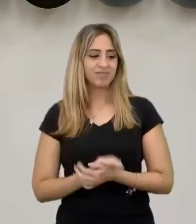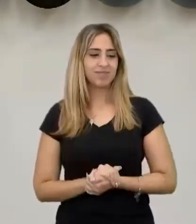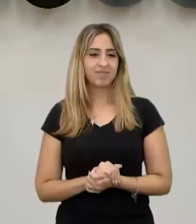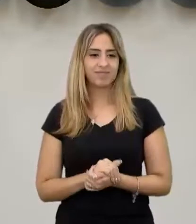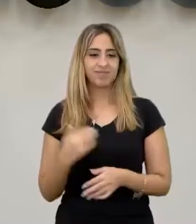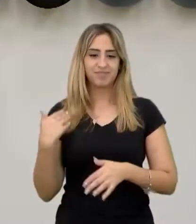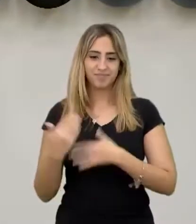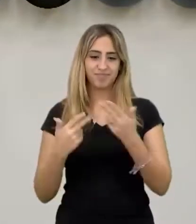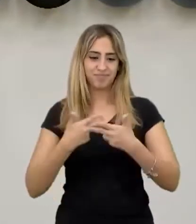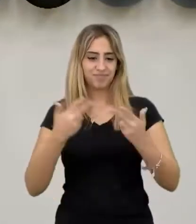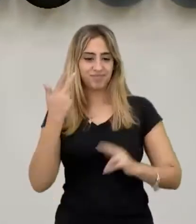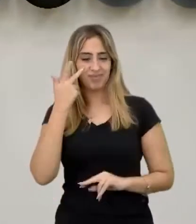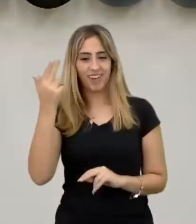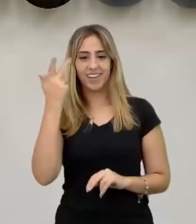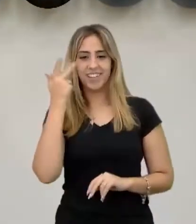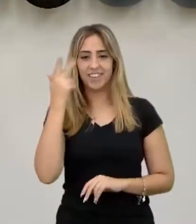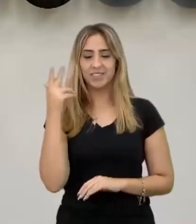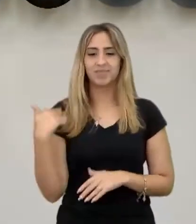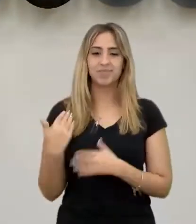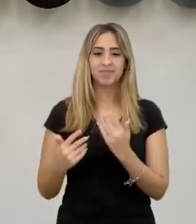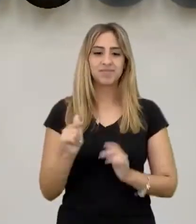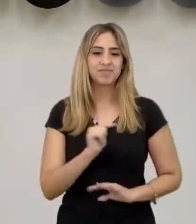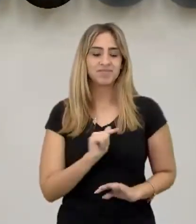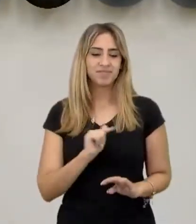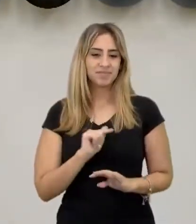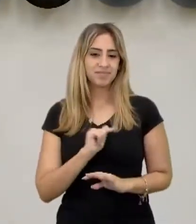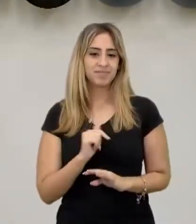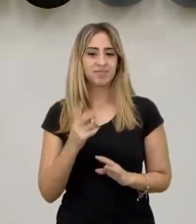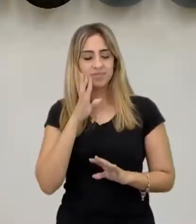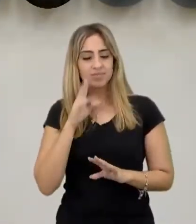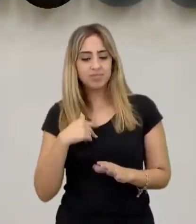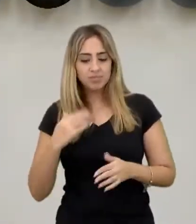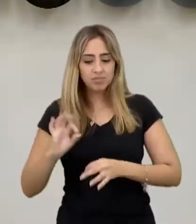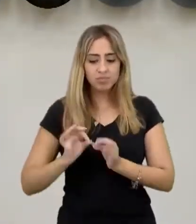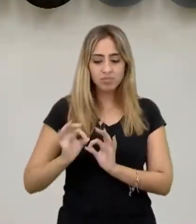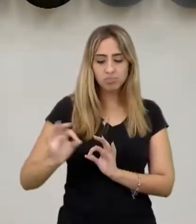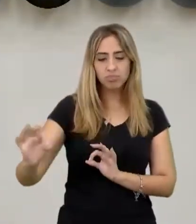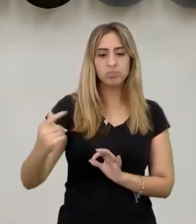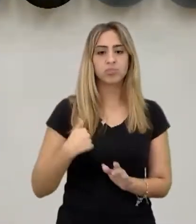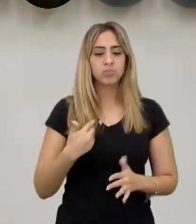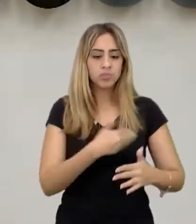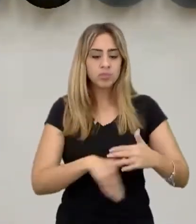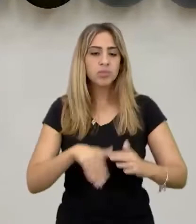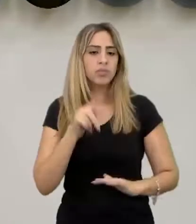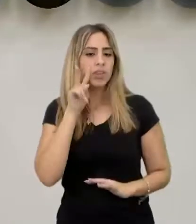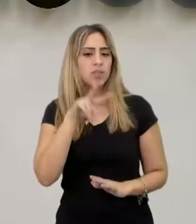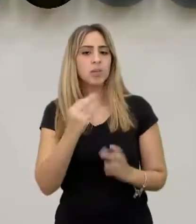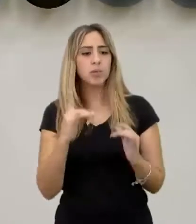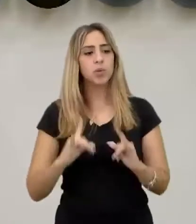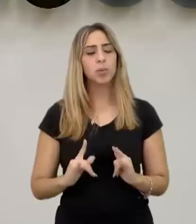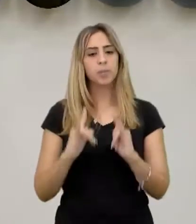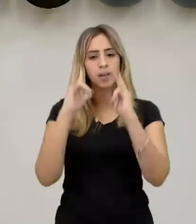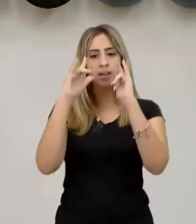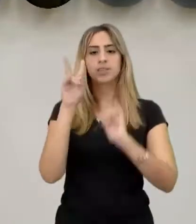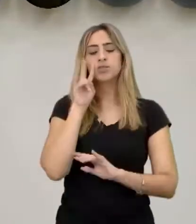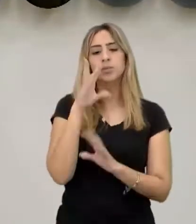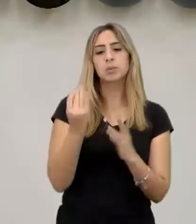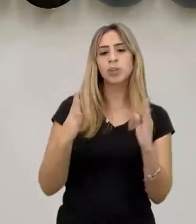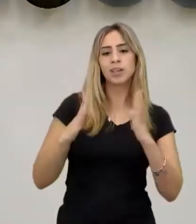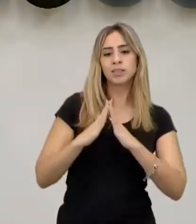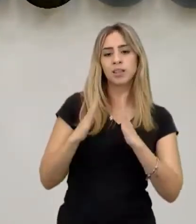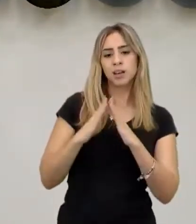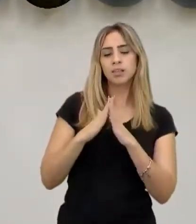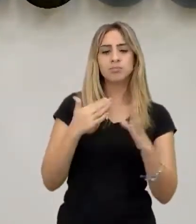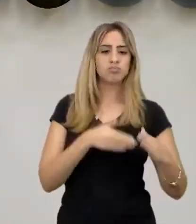elementos naturais, os parques, né? Às vezes tem aí um córrego de um rio, mas ele vê muito prédio, ele vê muitas